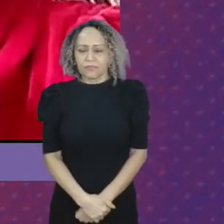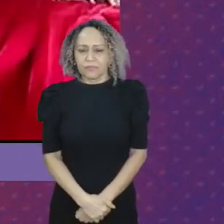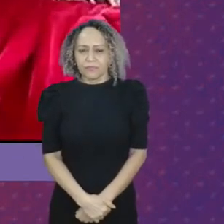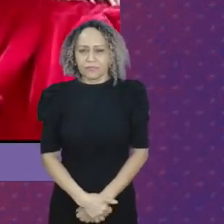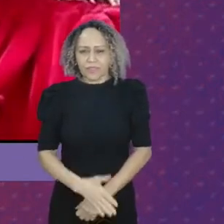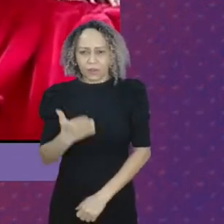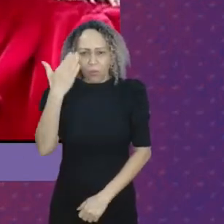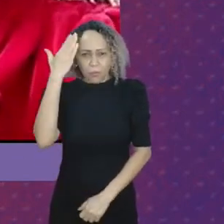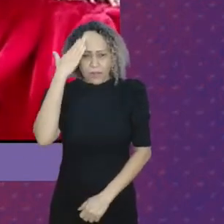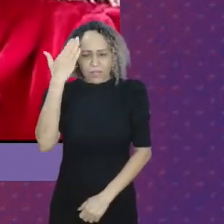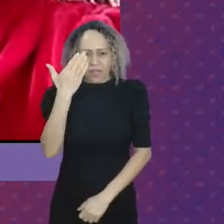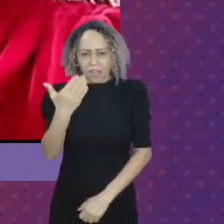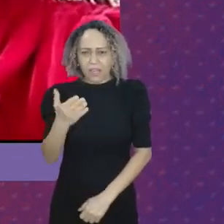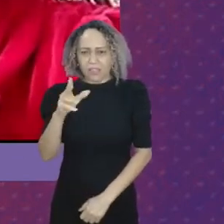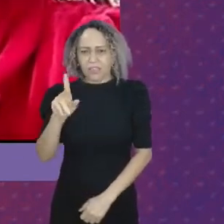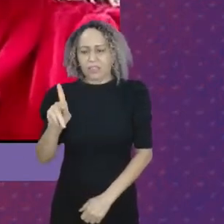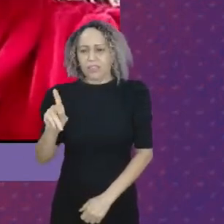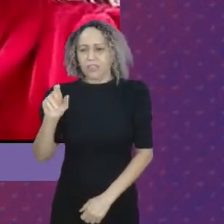Obrigada, Carla.